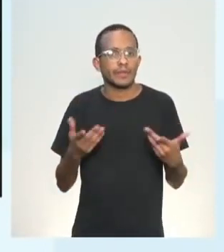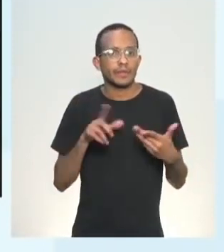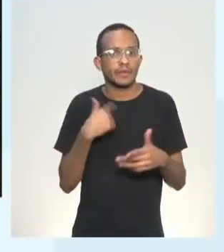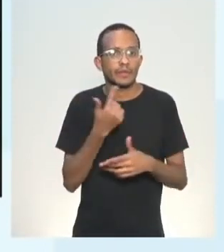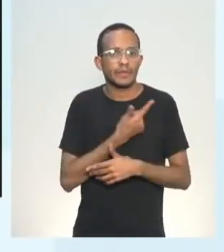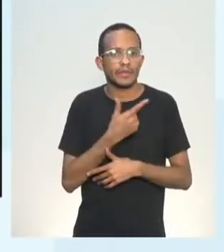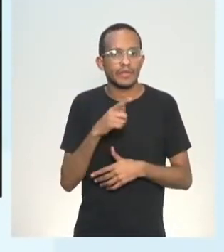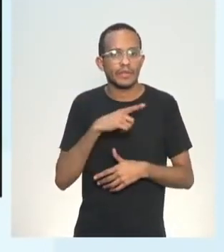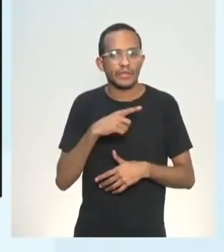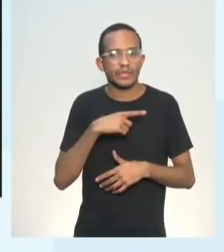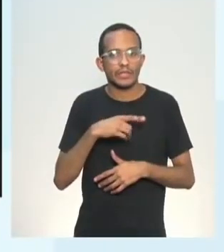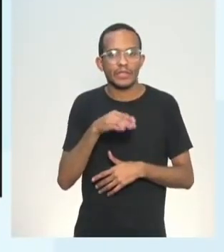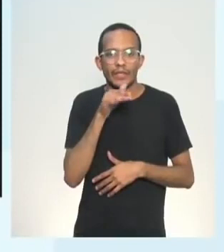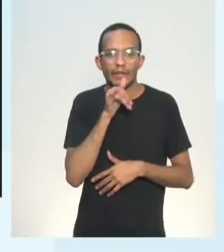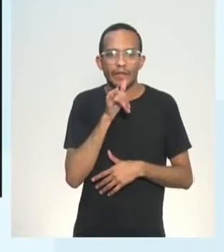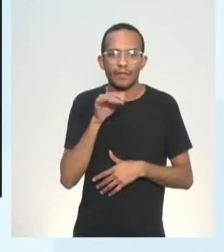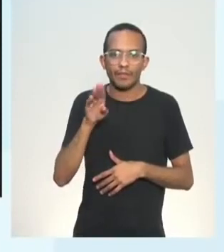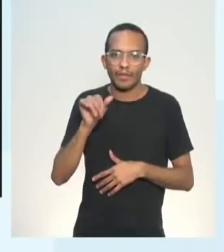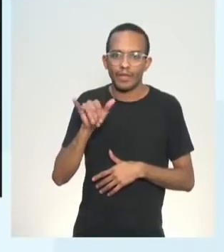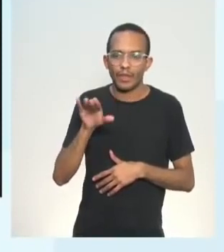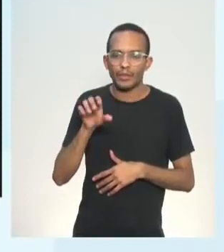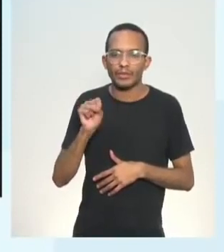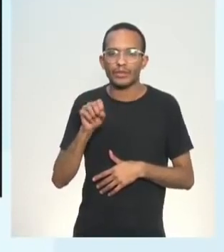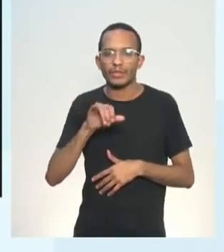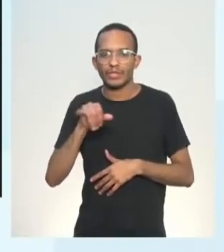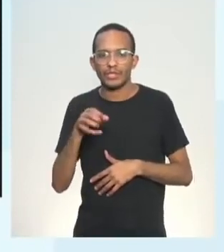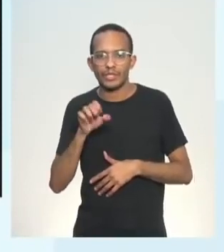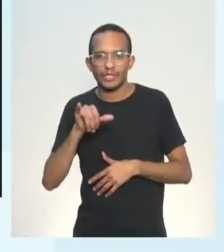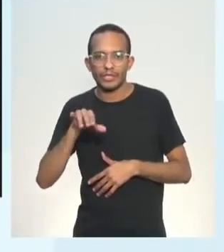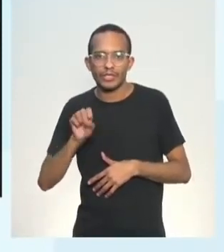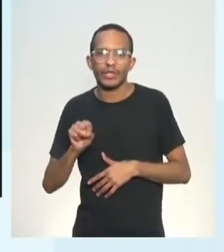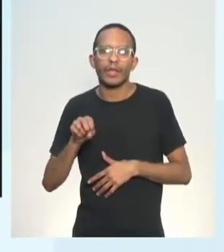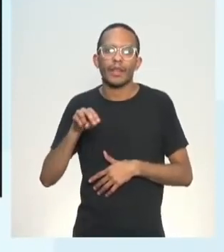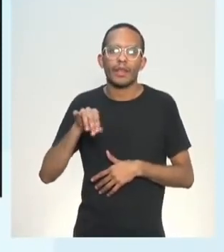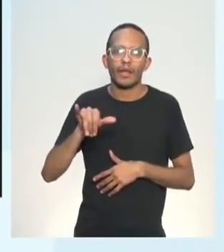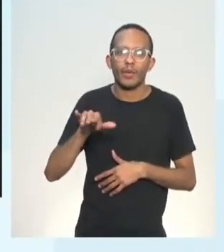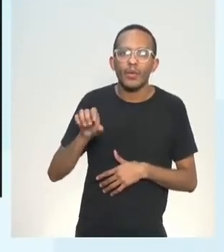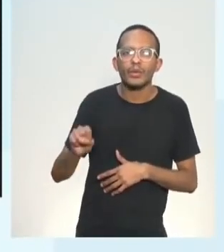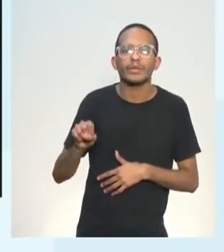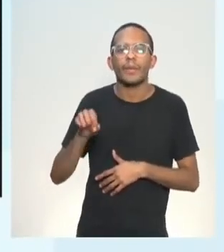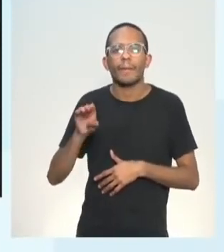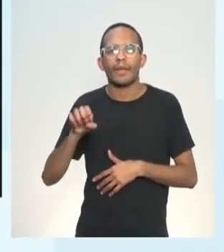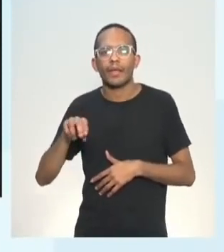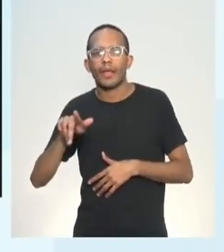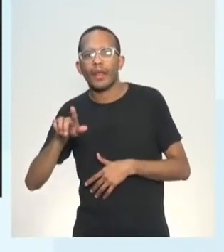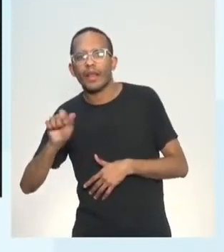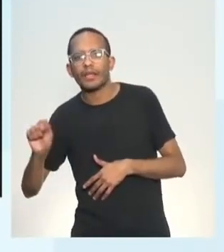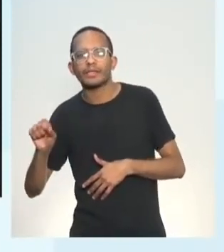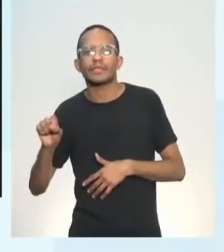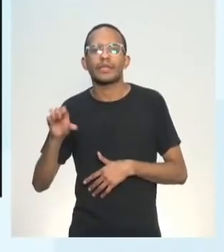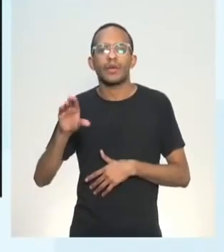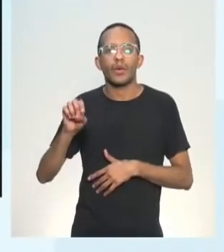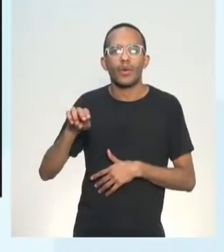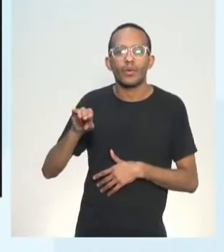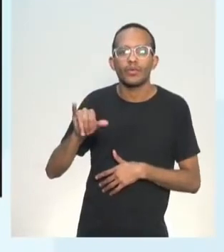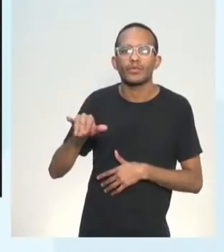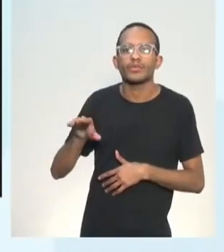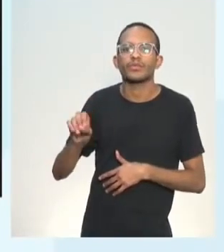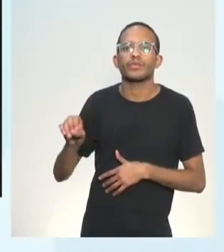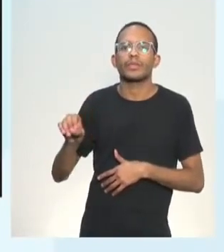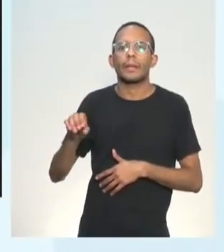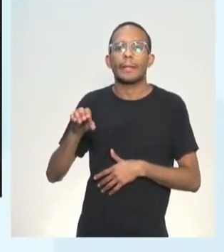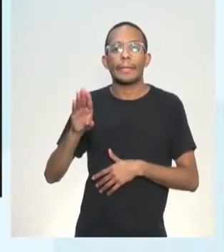tínhamos aqui, os bantus, jejes, nagôs, benguelas, congos, cambindas, minas